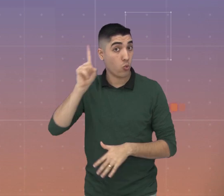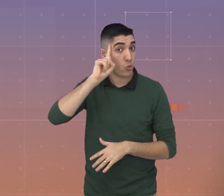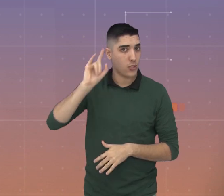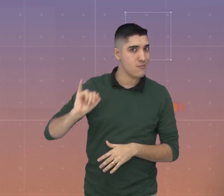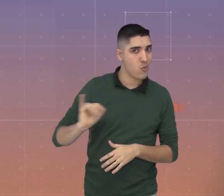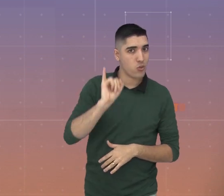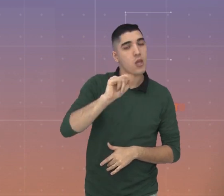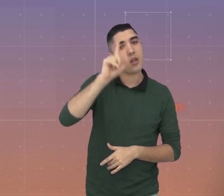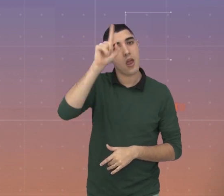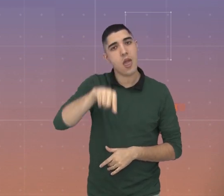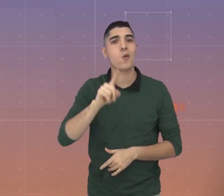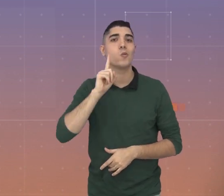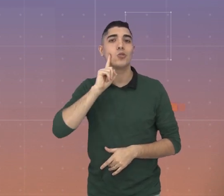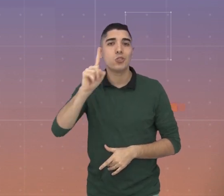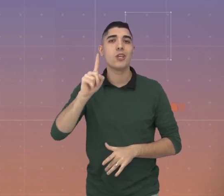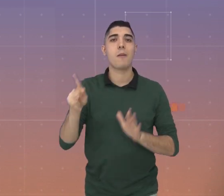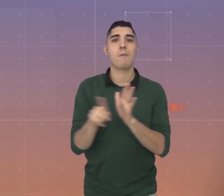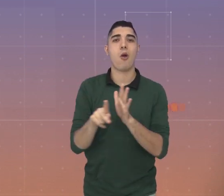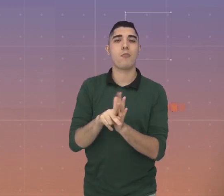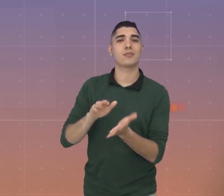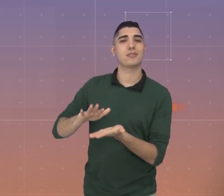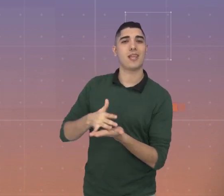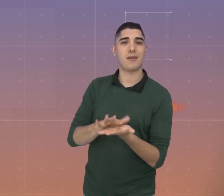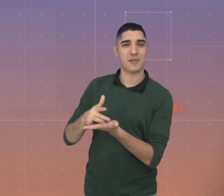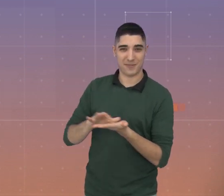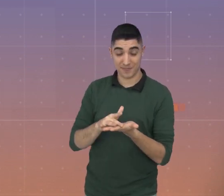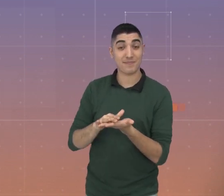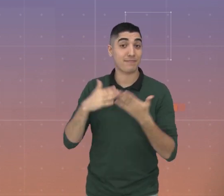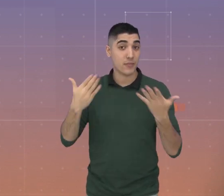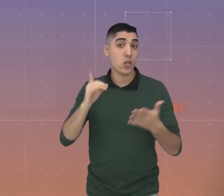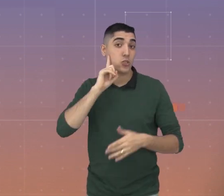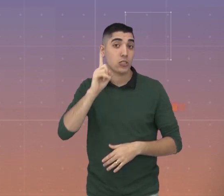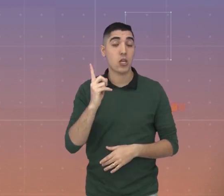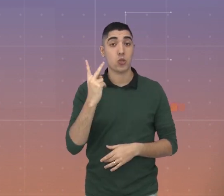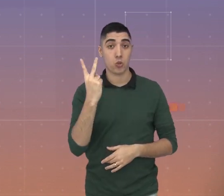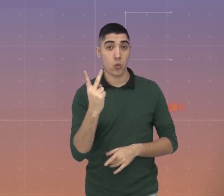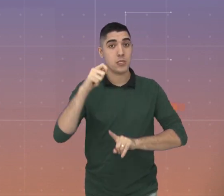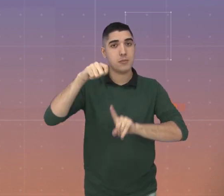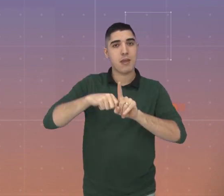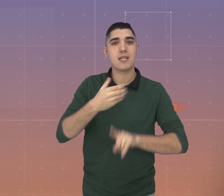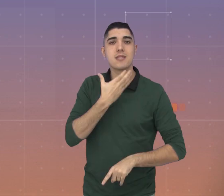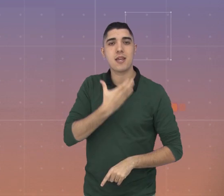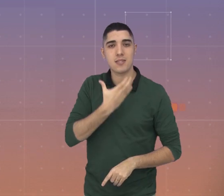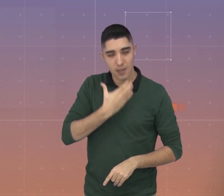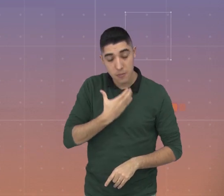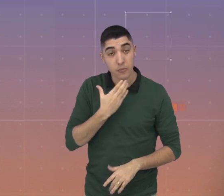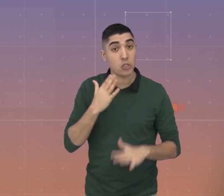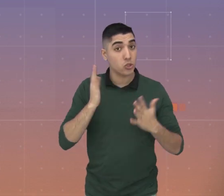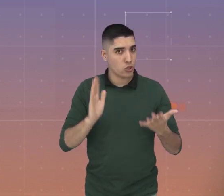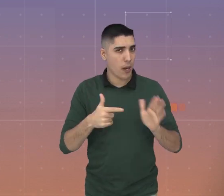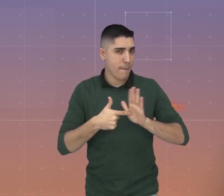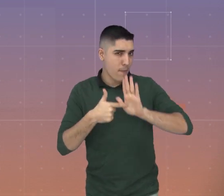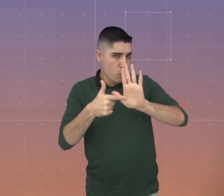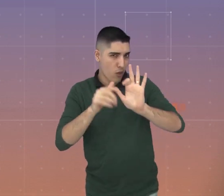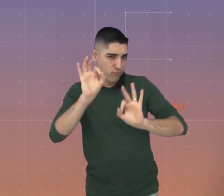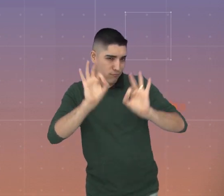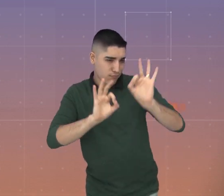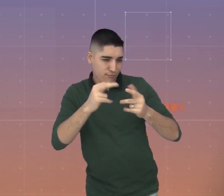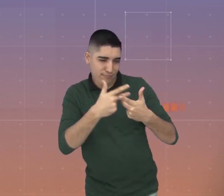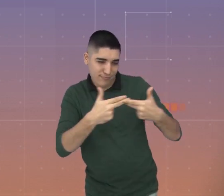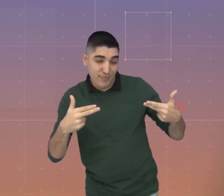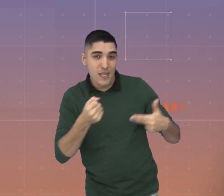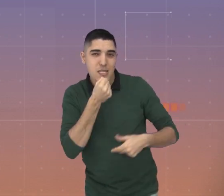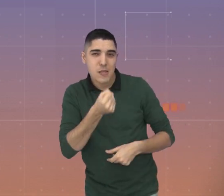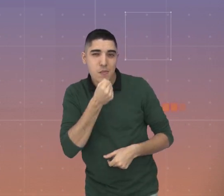data muito importante para a nossa cultura é justamente o Dia do Samba, comemorado no dia 2 de dezembro. A gente fez